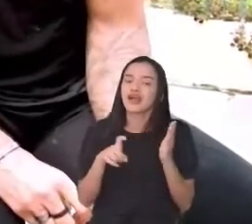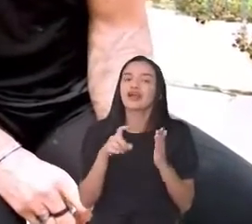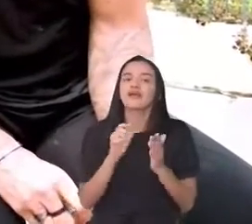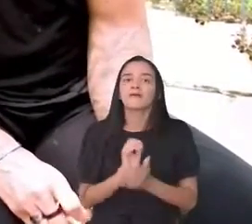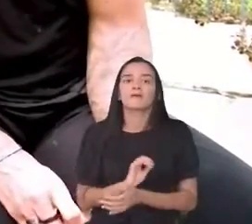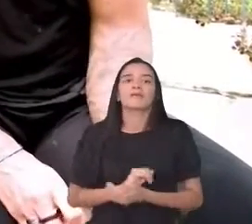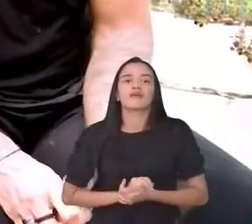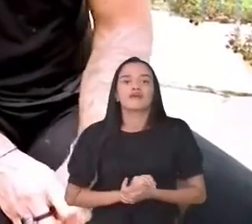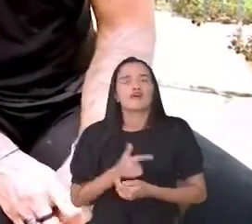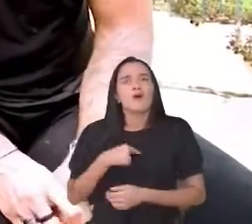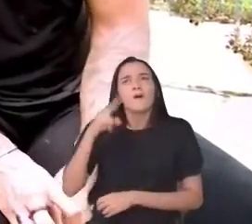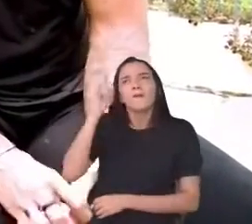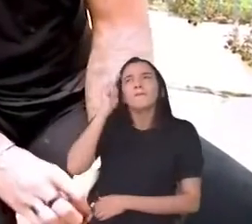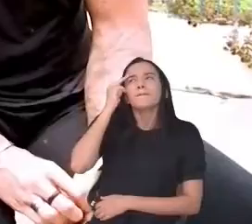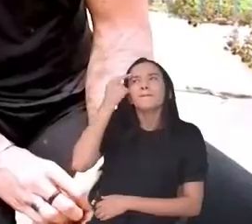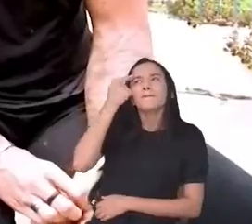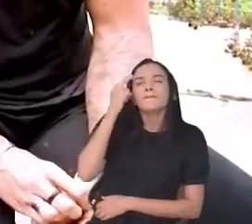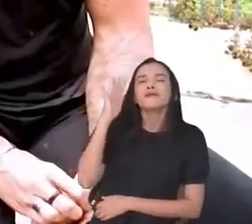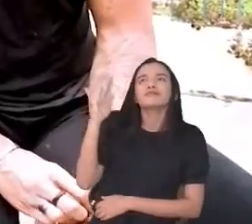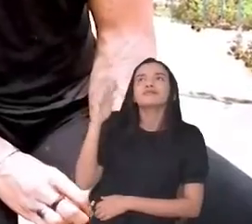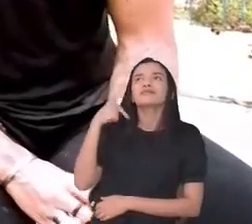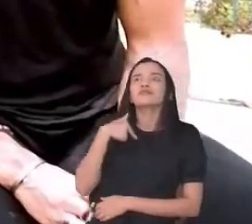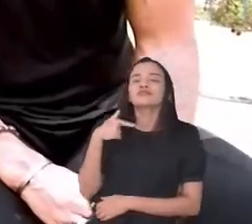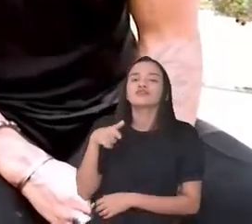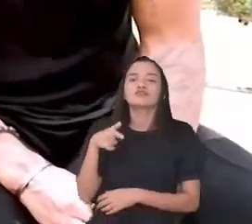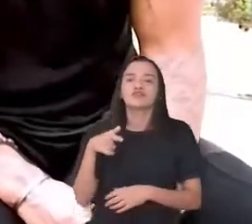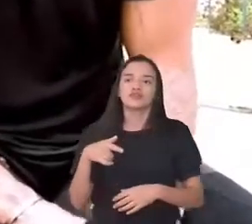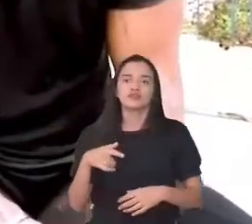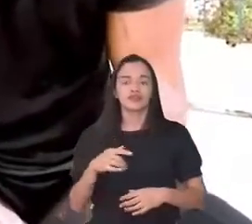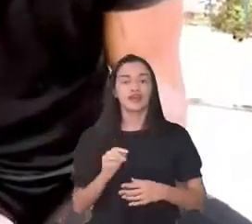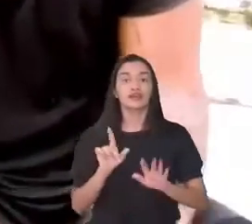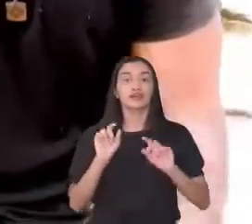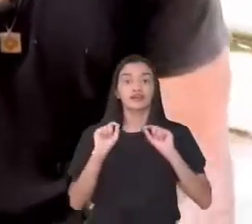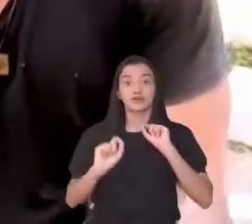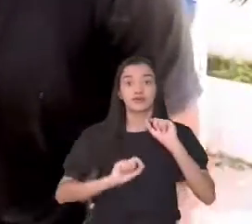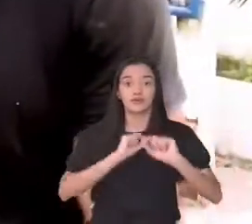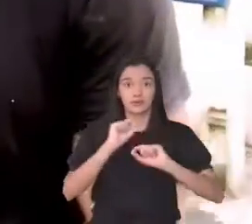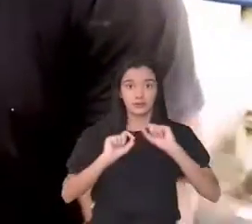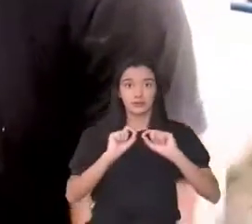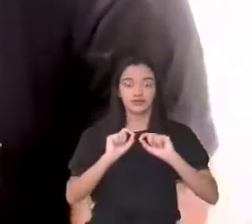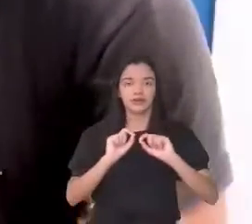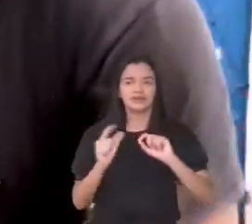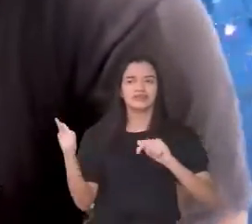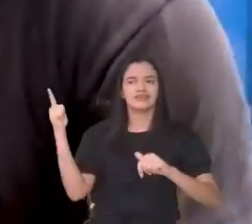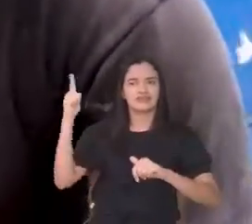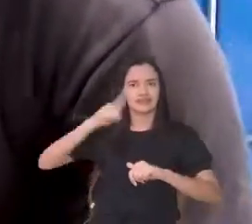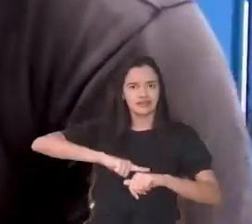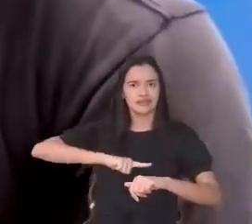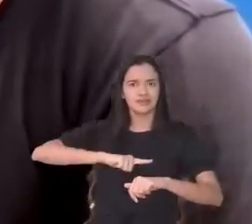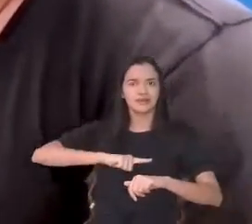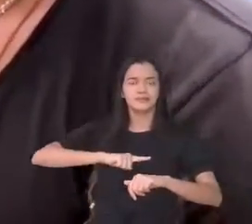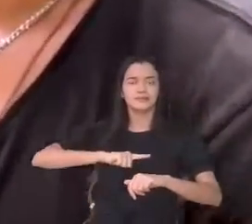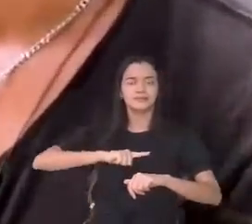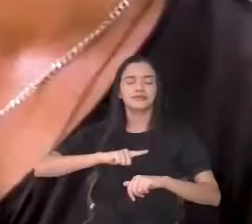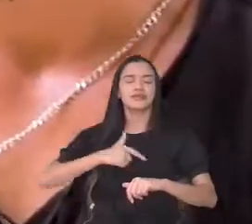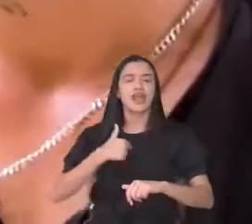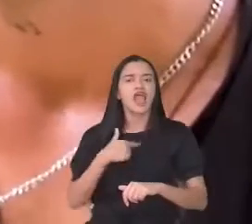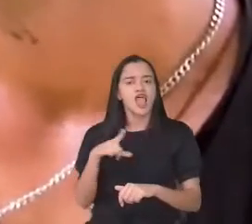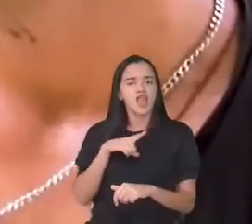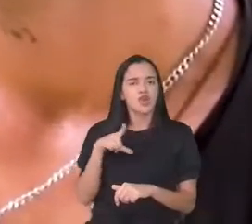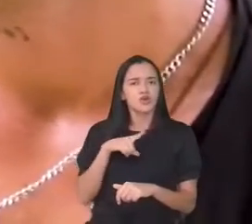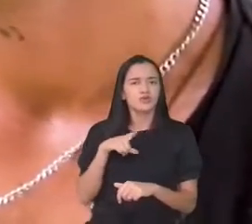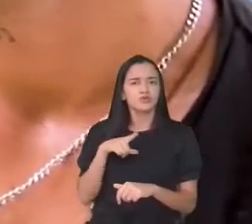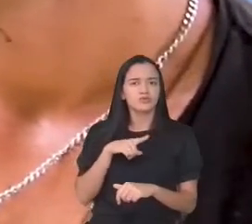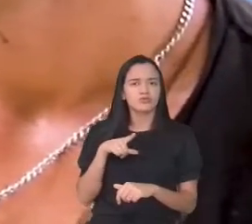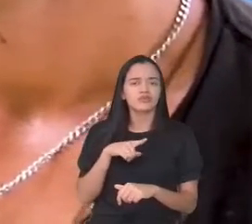frase ou um pensamento que te inspira. Que aí você sempre volta para ele, sabe? Que te sustenta. Eu tenho